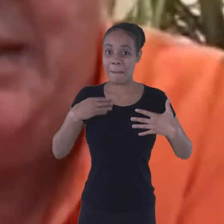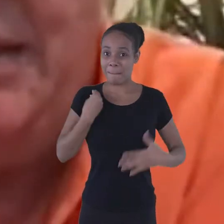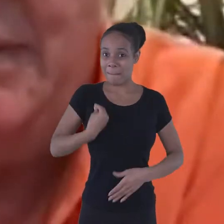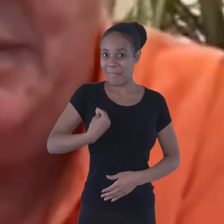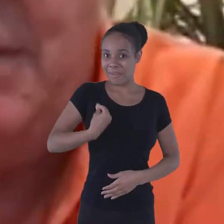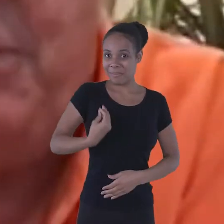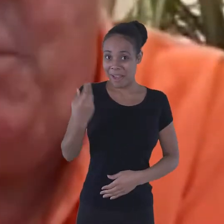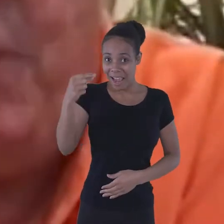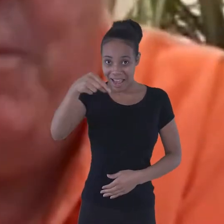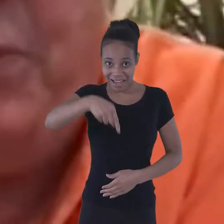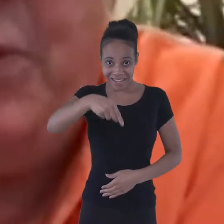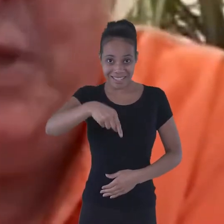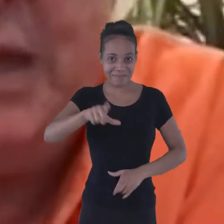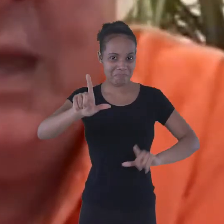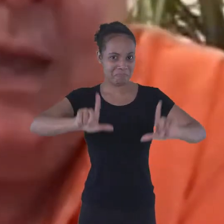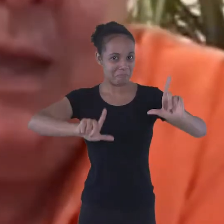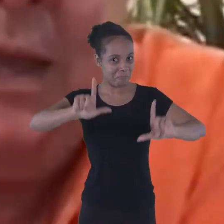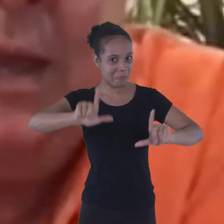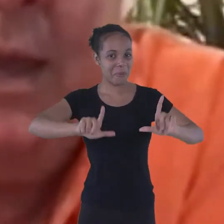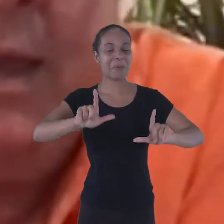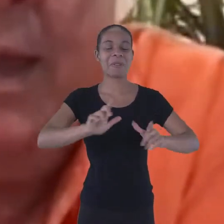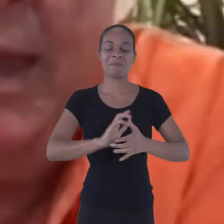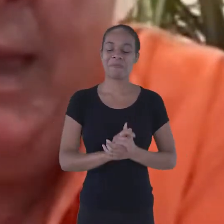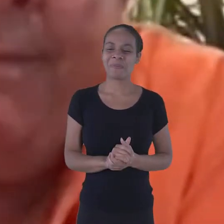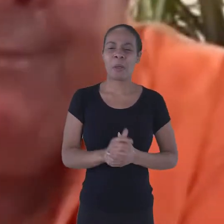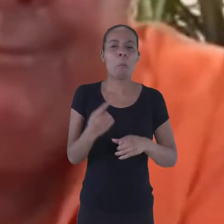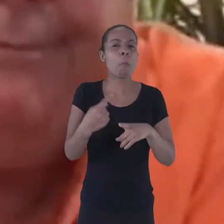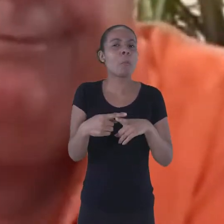participar aqui desse Tempo um Papo, porque